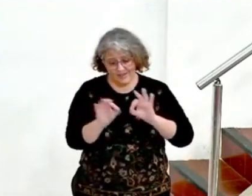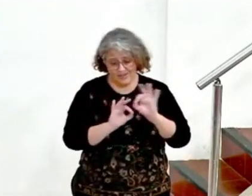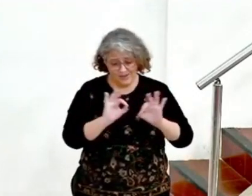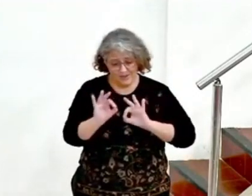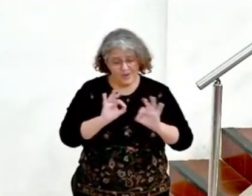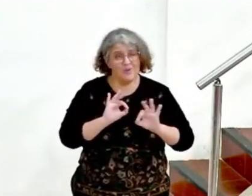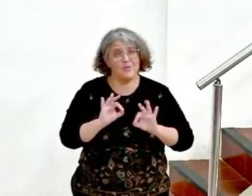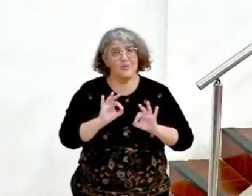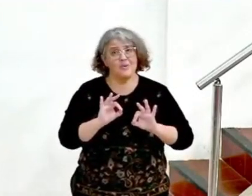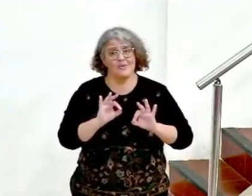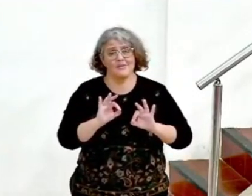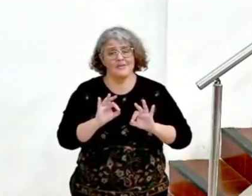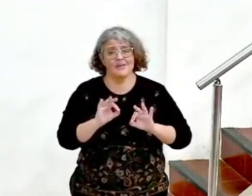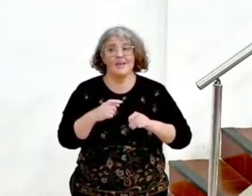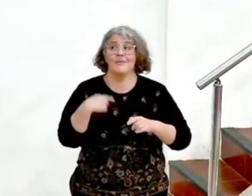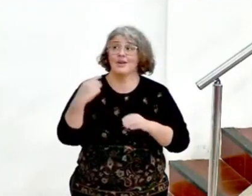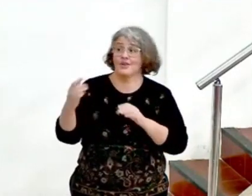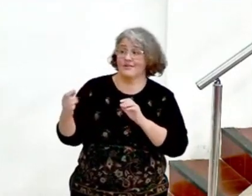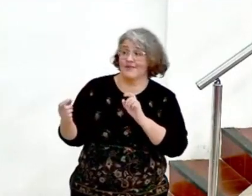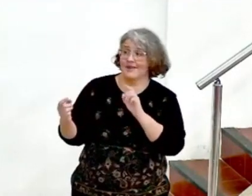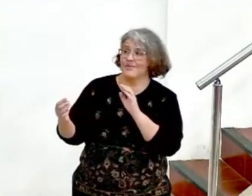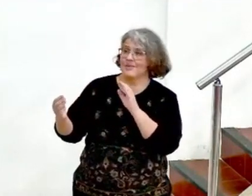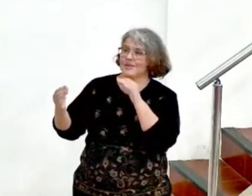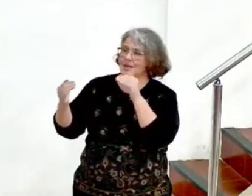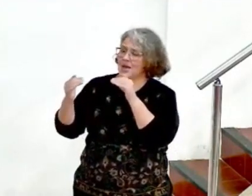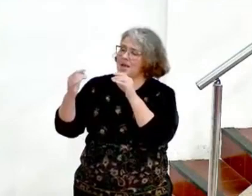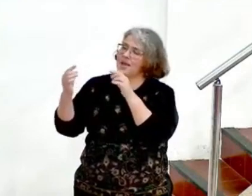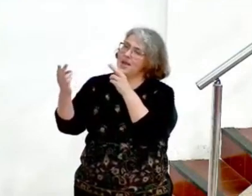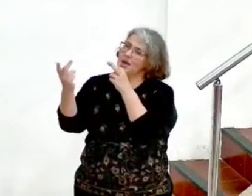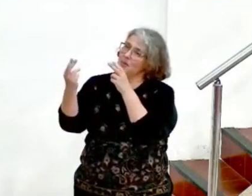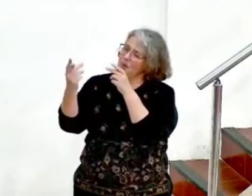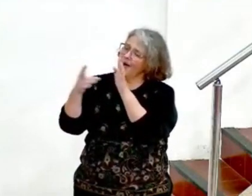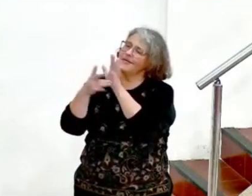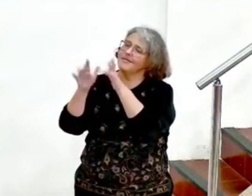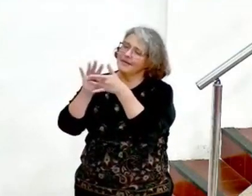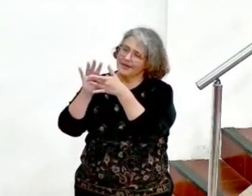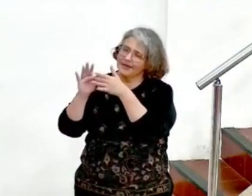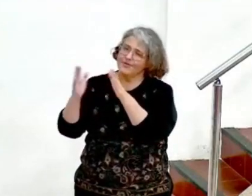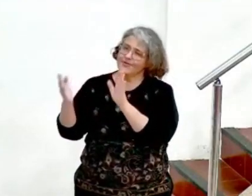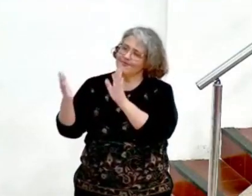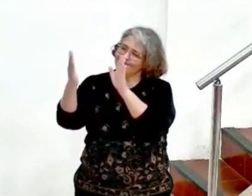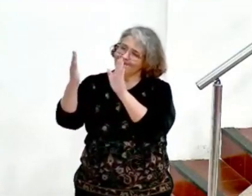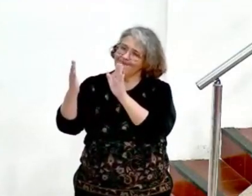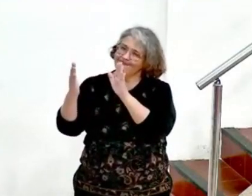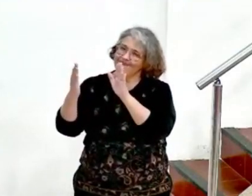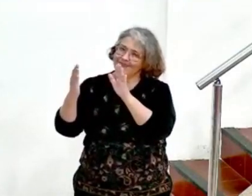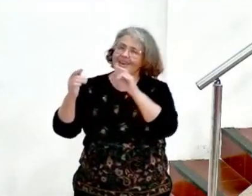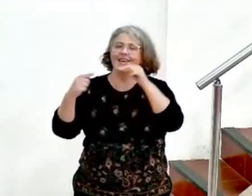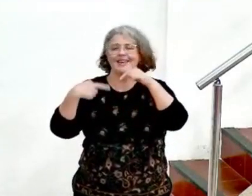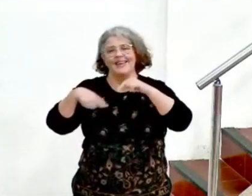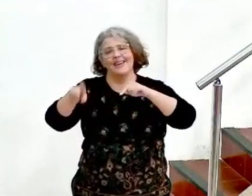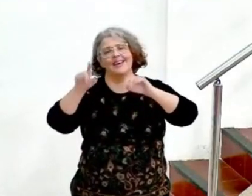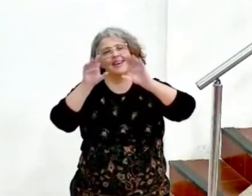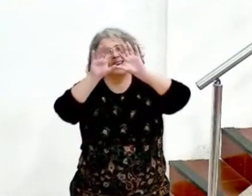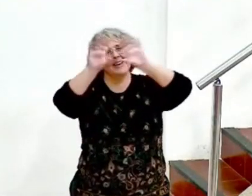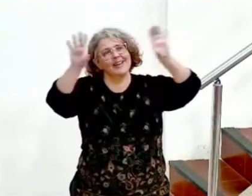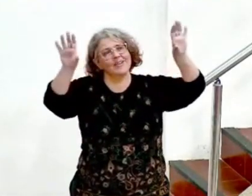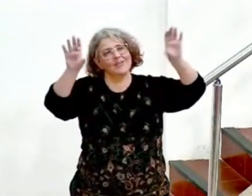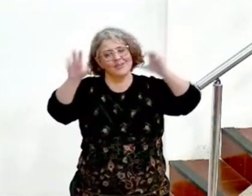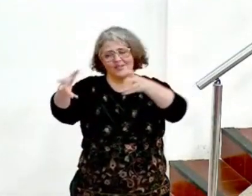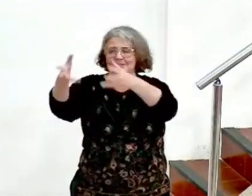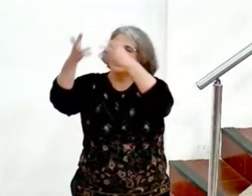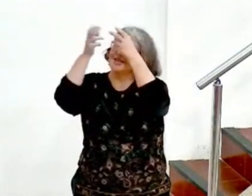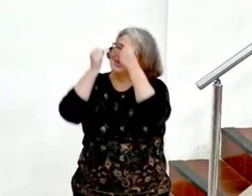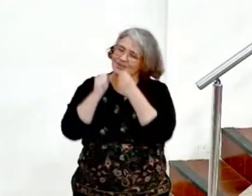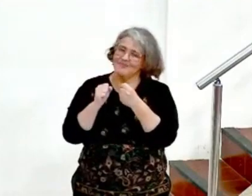cada vez mais parecido com Cristo, como Paulo vai dizer, segunda carta aos Coríntios, nós possamos receber